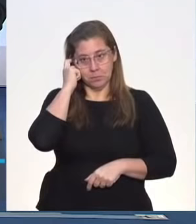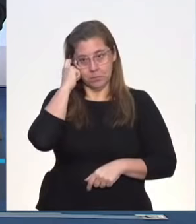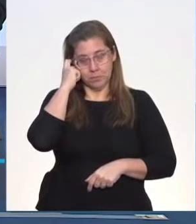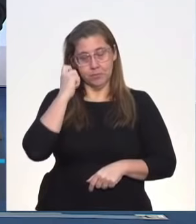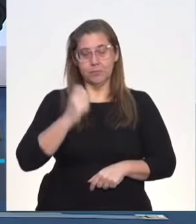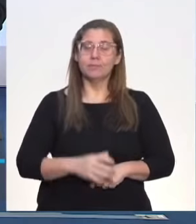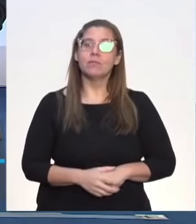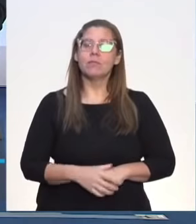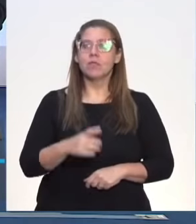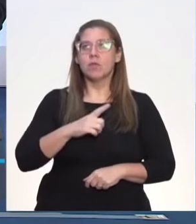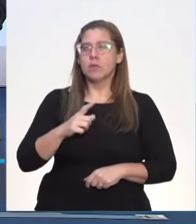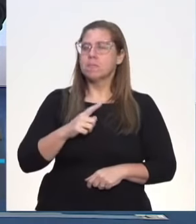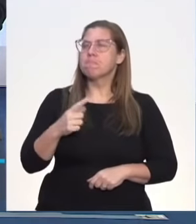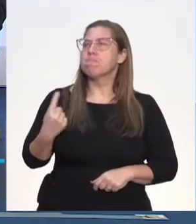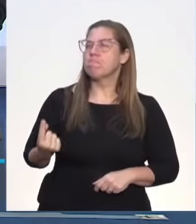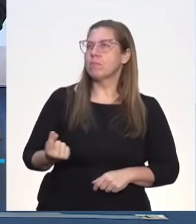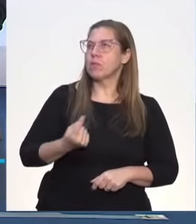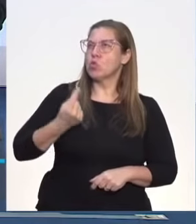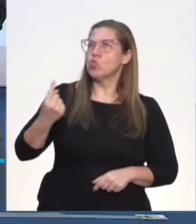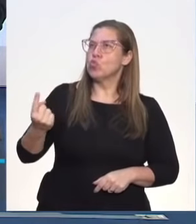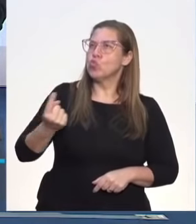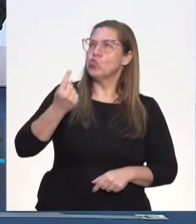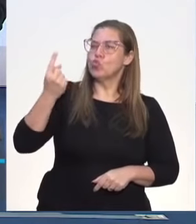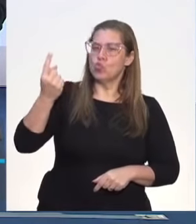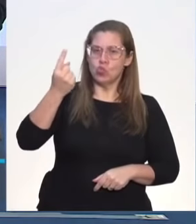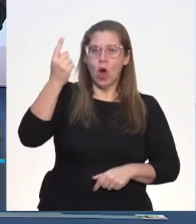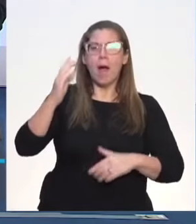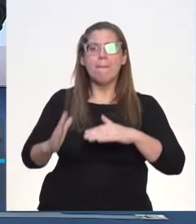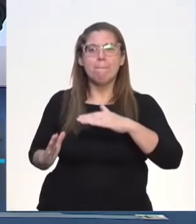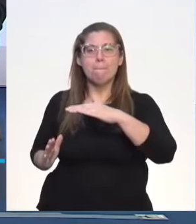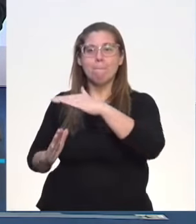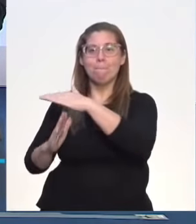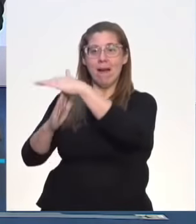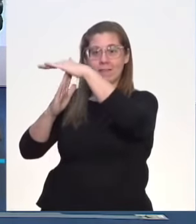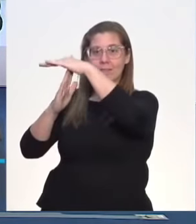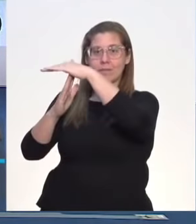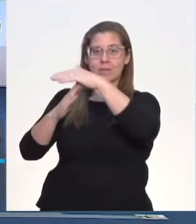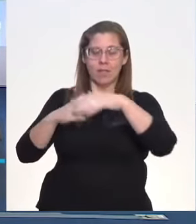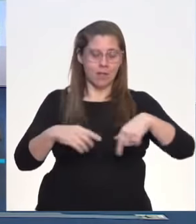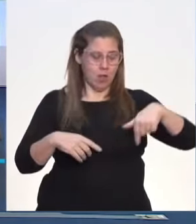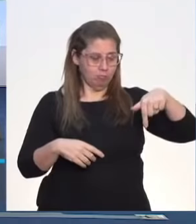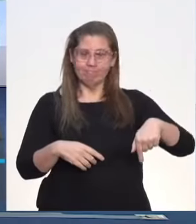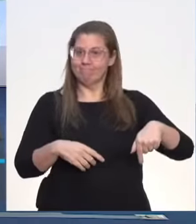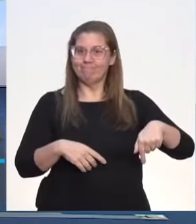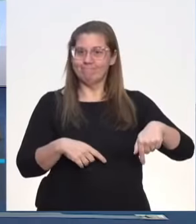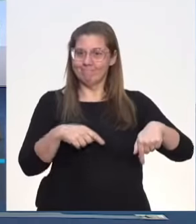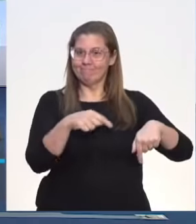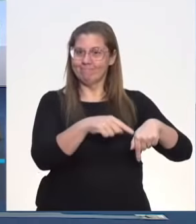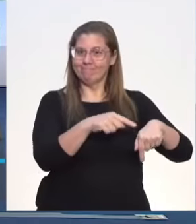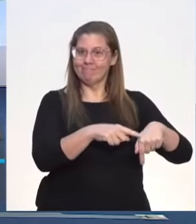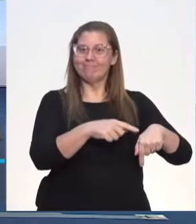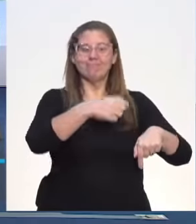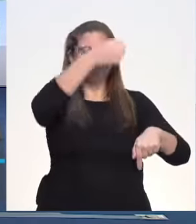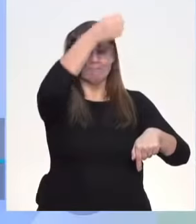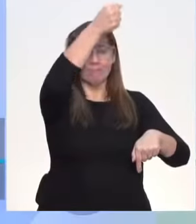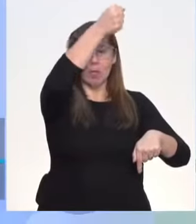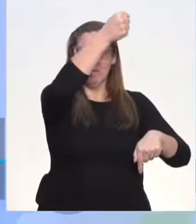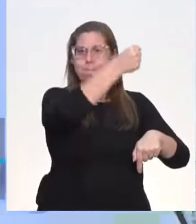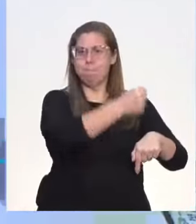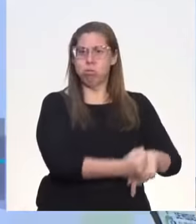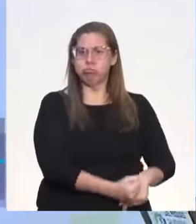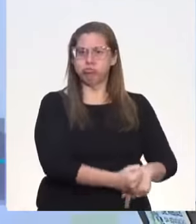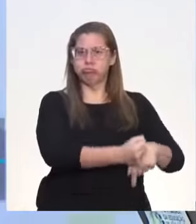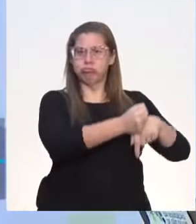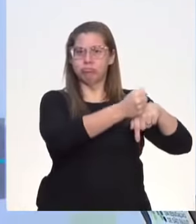máxima eu vou ter uma energia potencial gravitacional máxima que vai bater a estaca que eu quero enterrar no chão